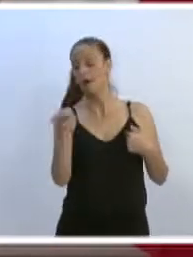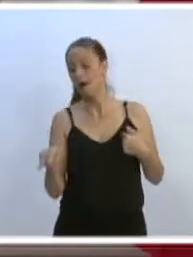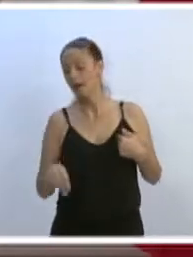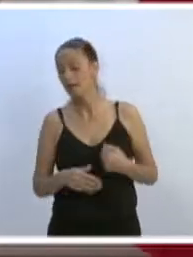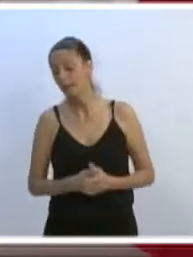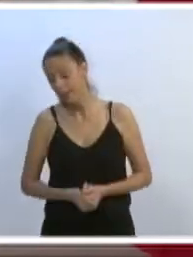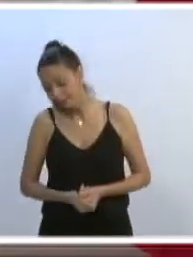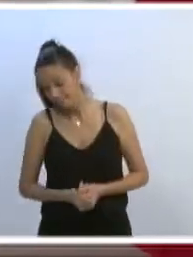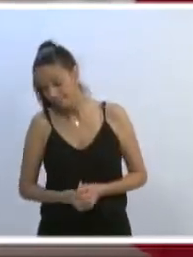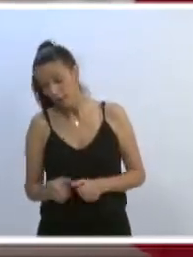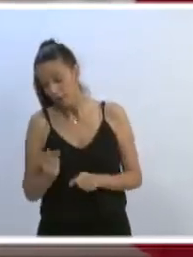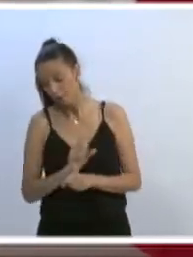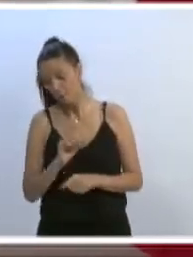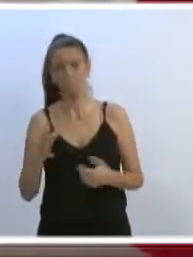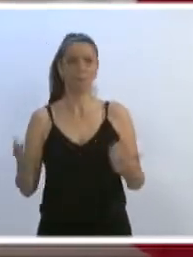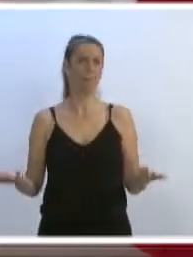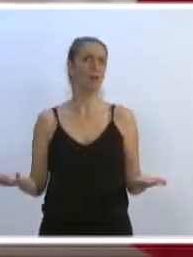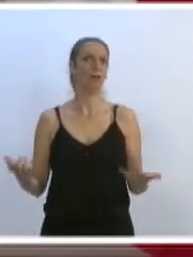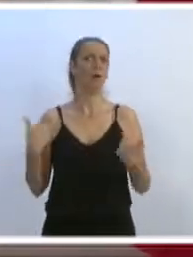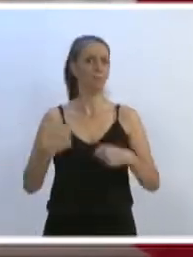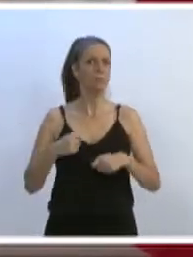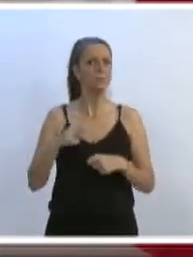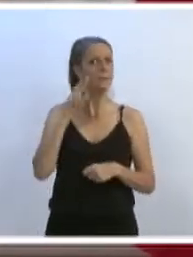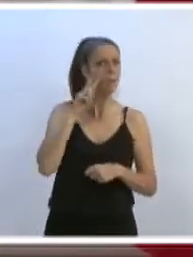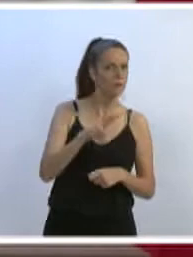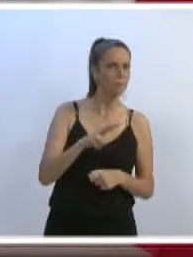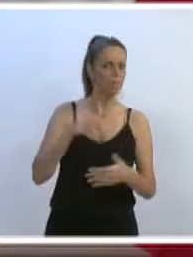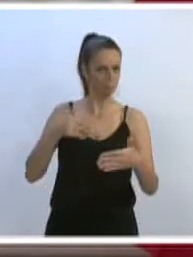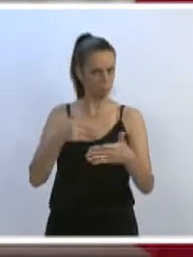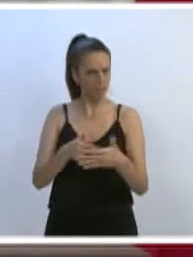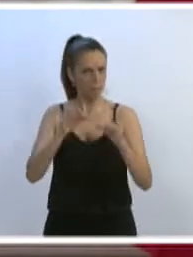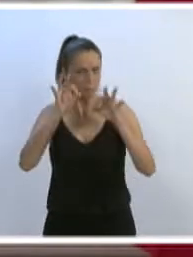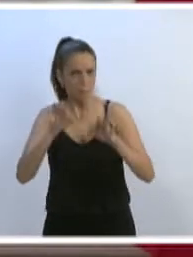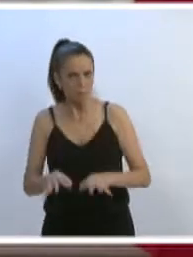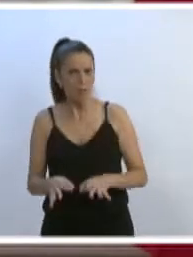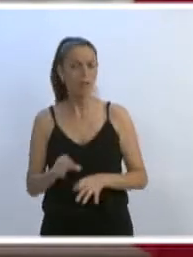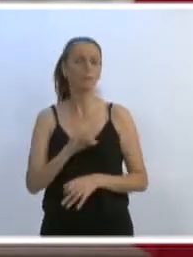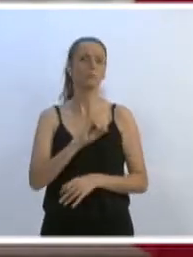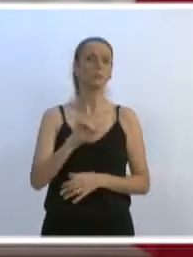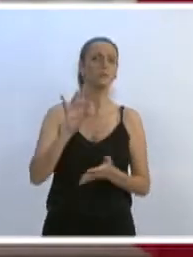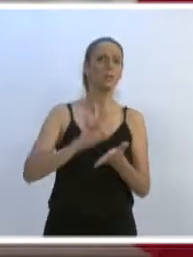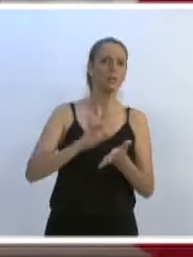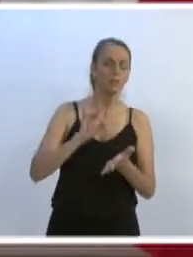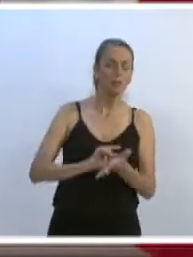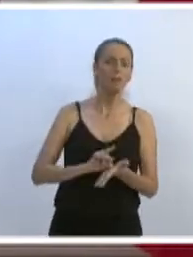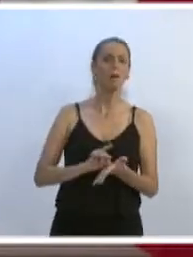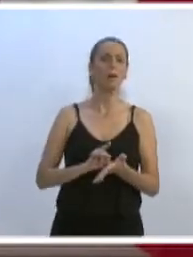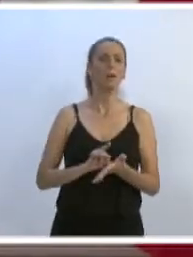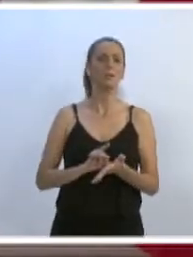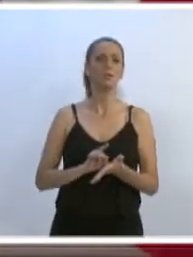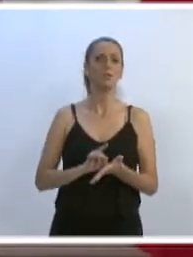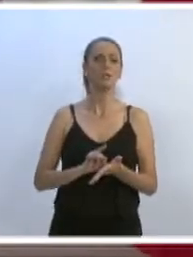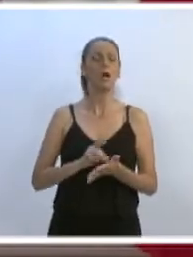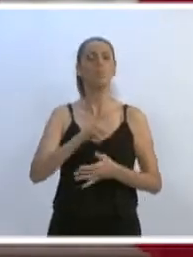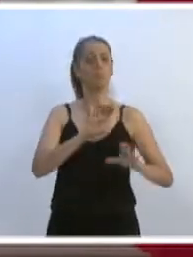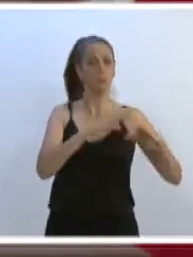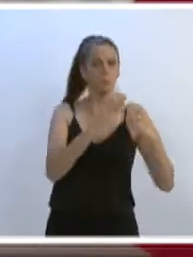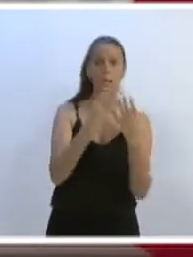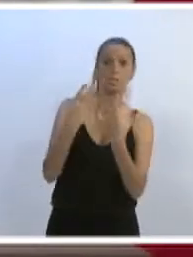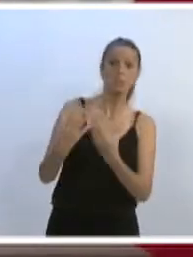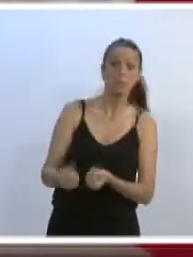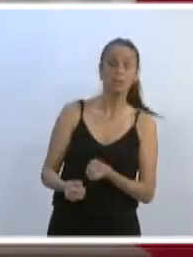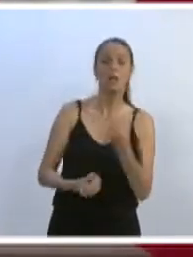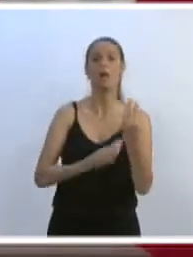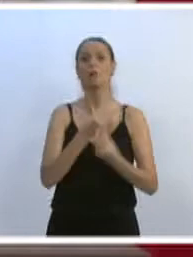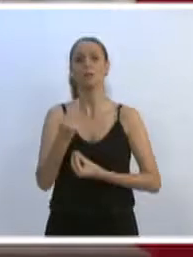saber sim se os prazos estão sendo atendido se realmente há os contornos estão sendo a bem aceito pela comunidade se vai haver